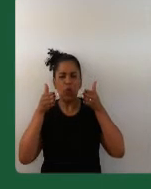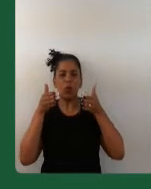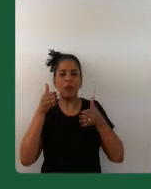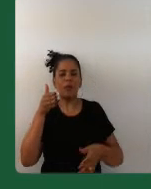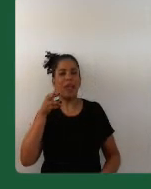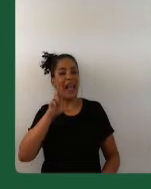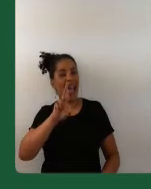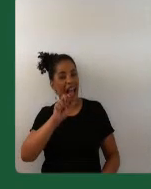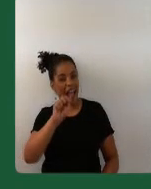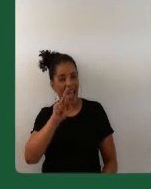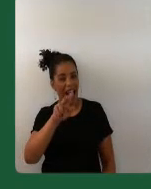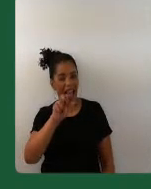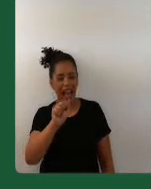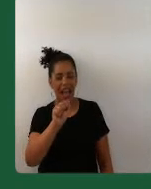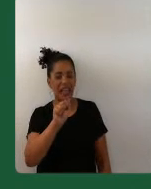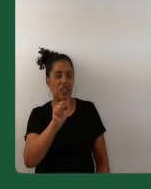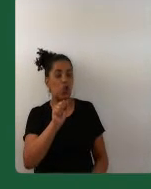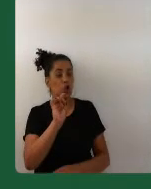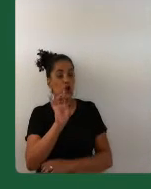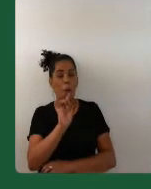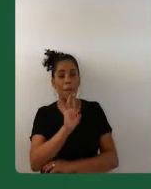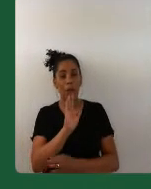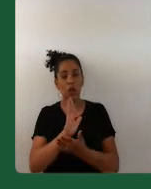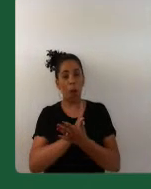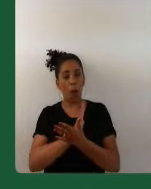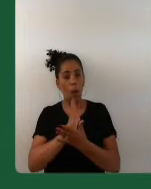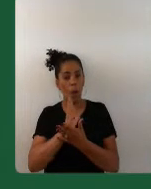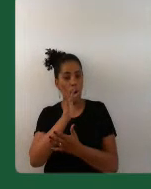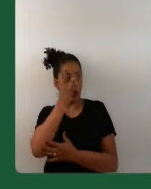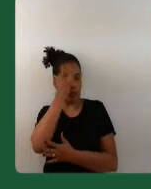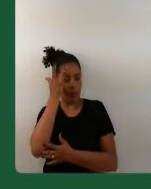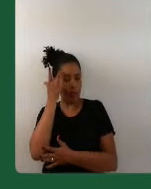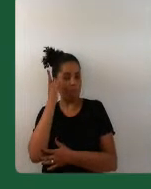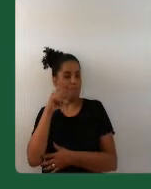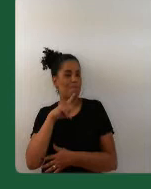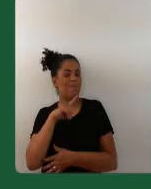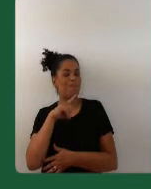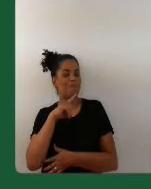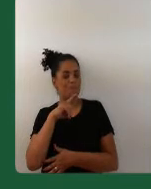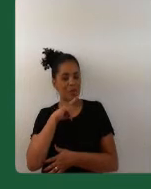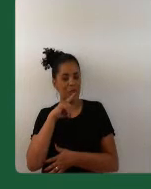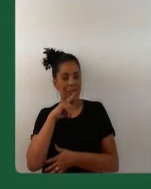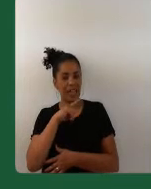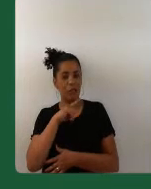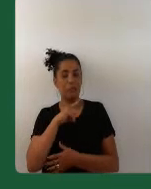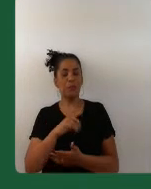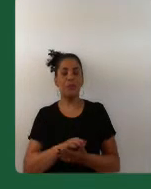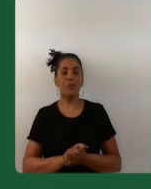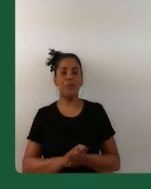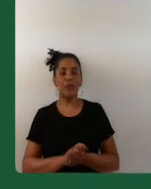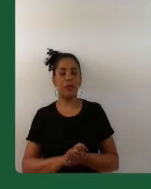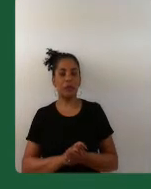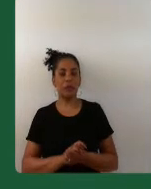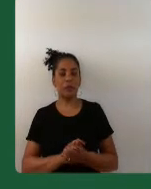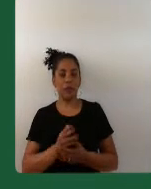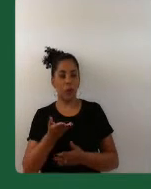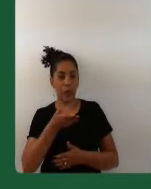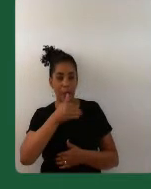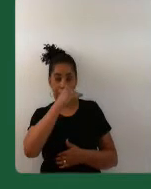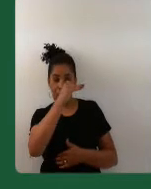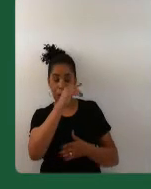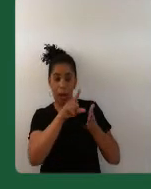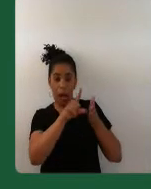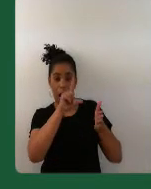Temos pouquíssimos casos no nosso centro, né, pré, acima e